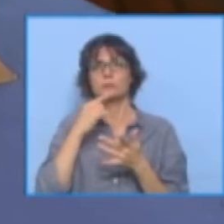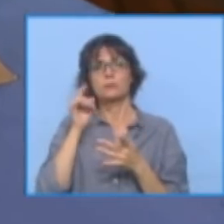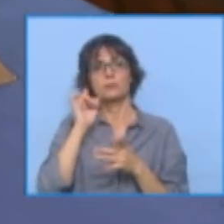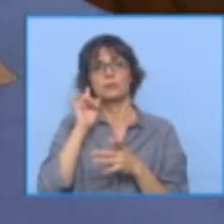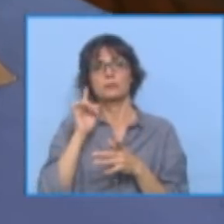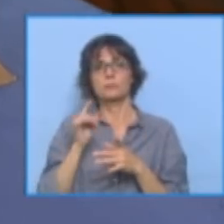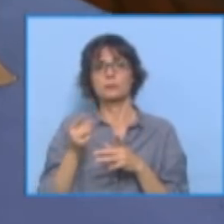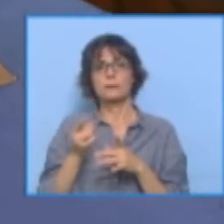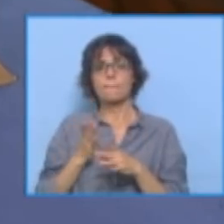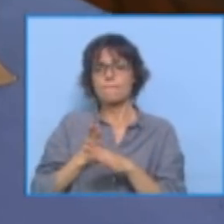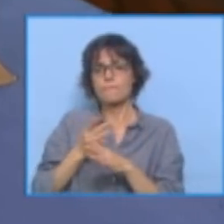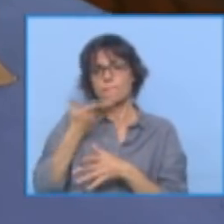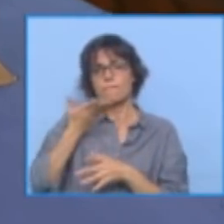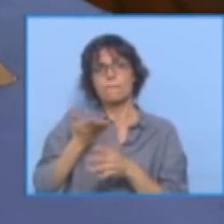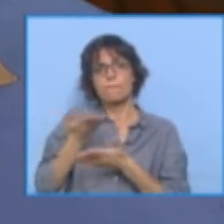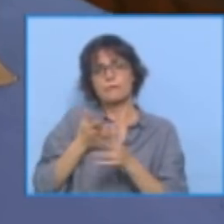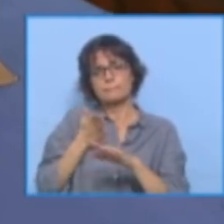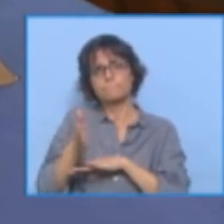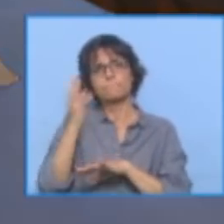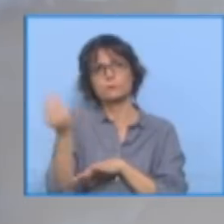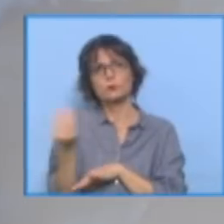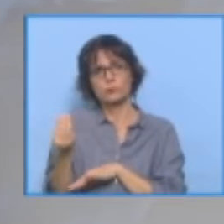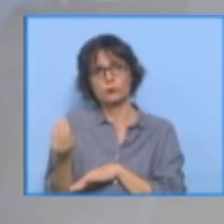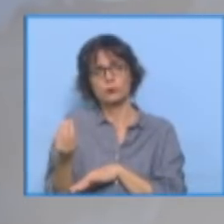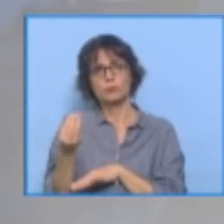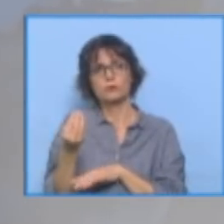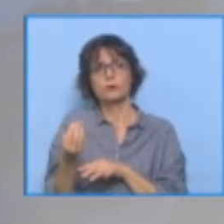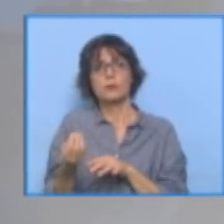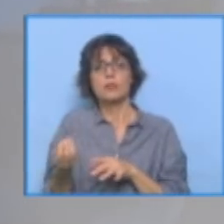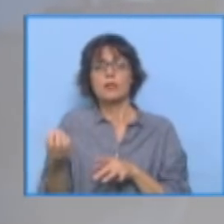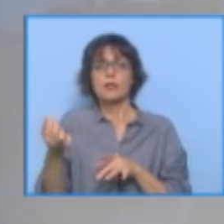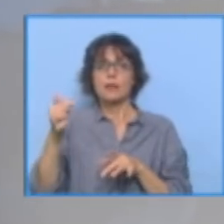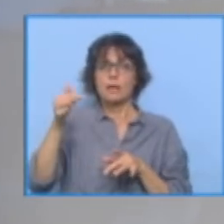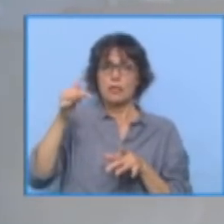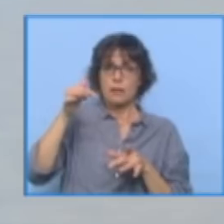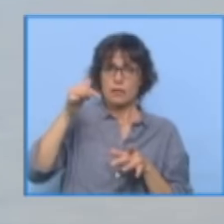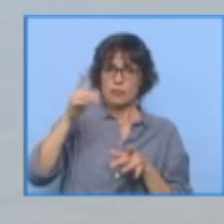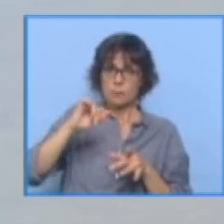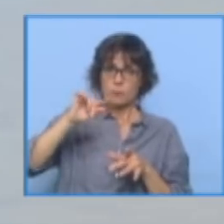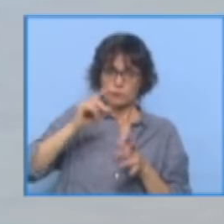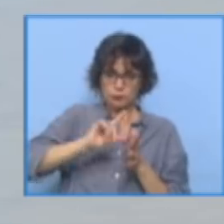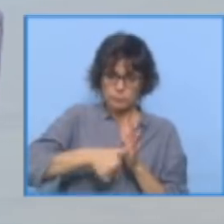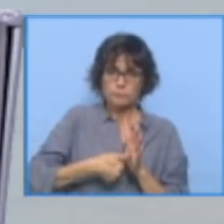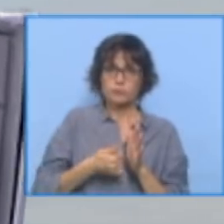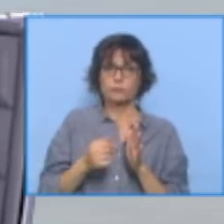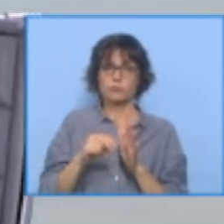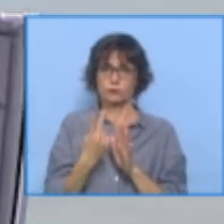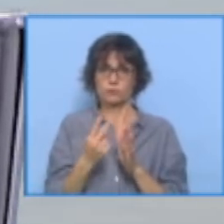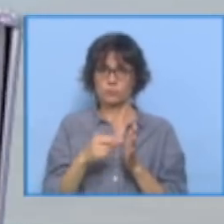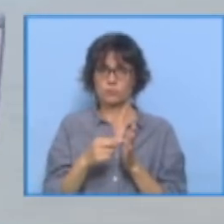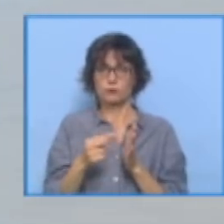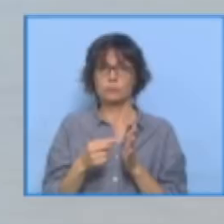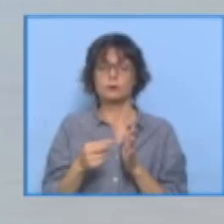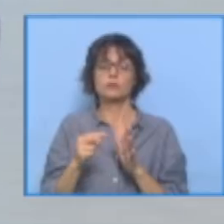falado. E desde então já fizeram 2 projetos dentro deste Start Now. Este último que vão apresentar aqui em Portugal chama-se From